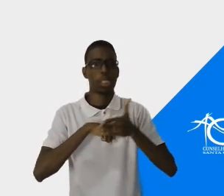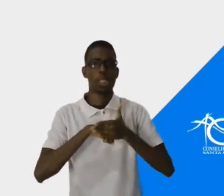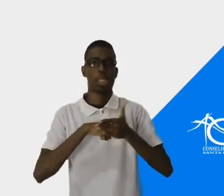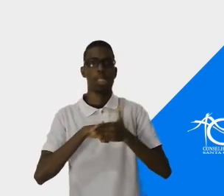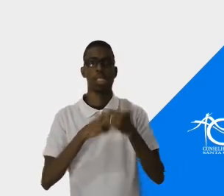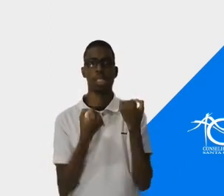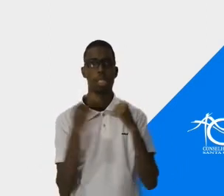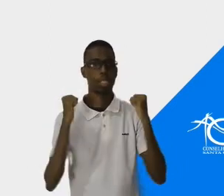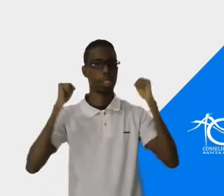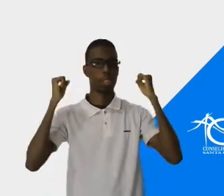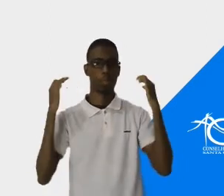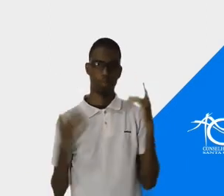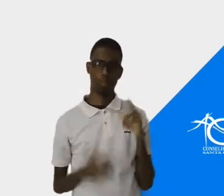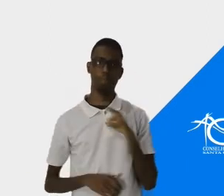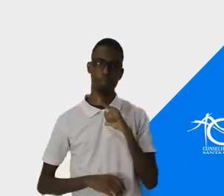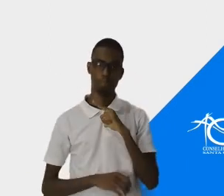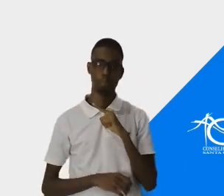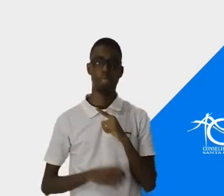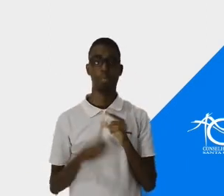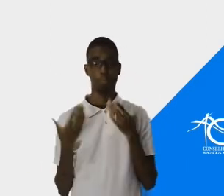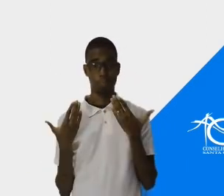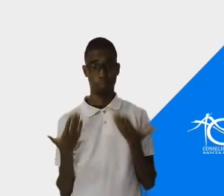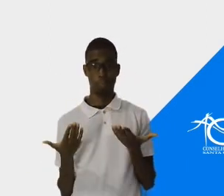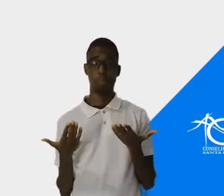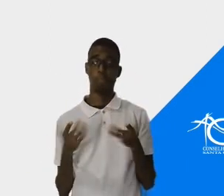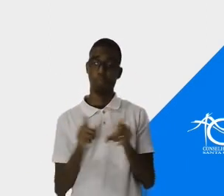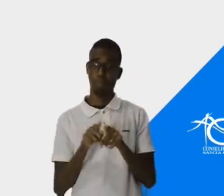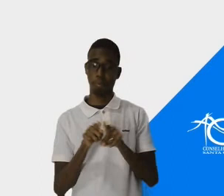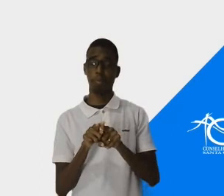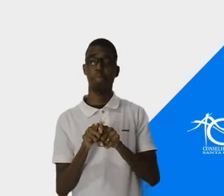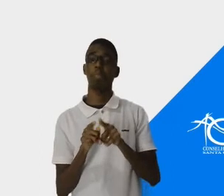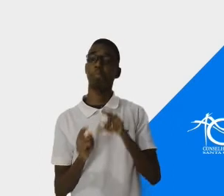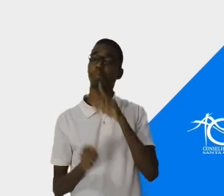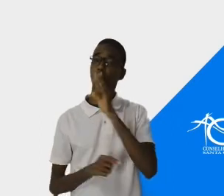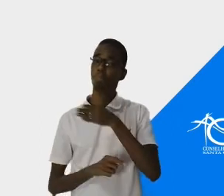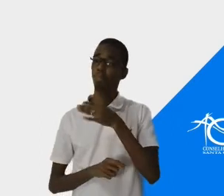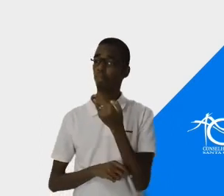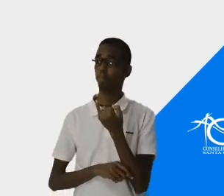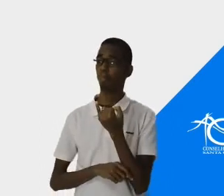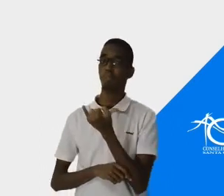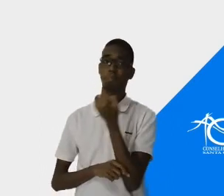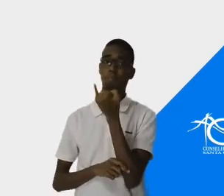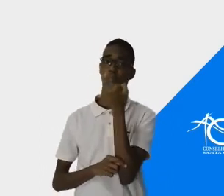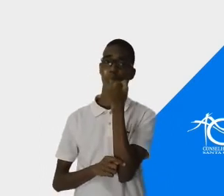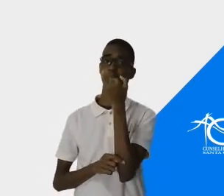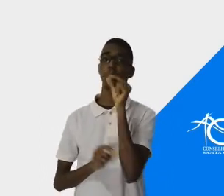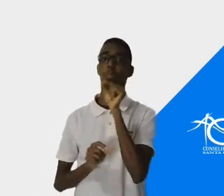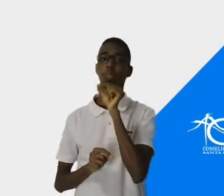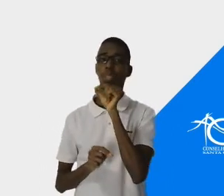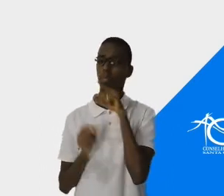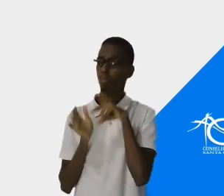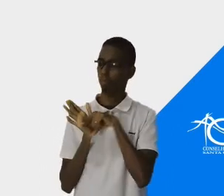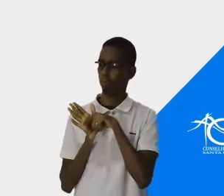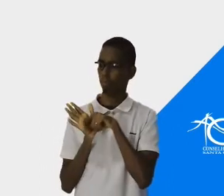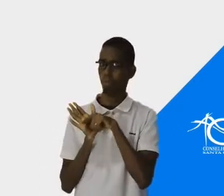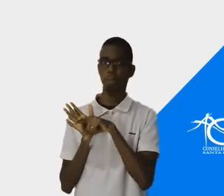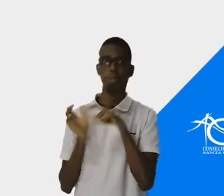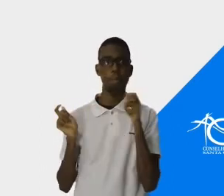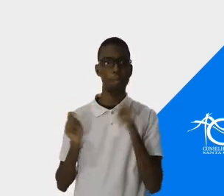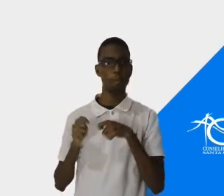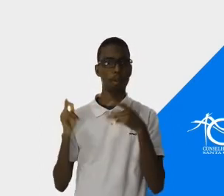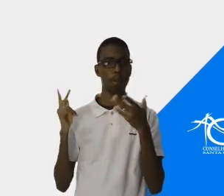isso foi um ponto também muito importante no intuito de que, sim, podemos ter lesões estruturais que vão ter